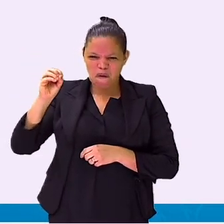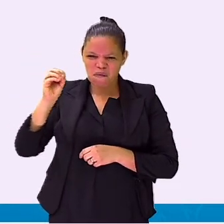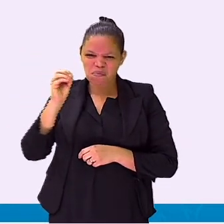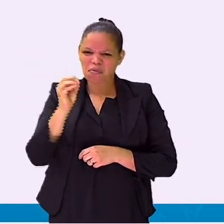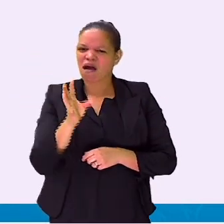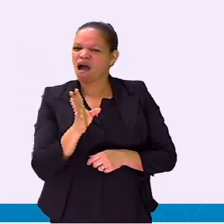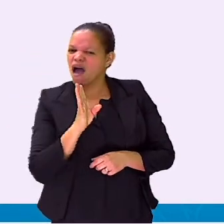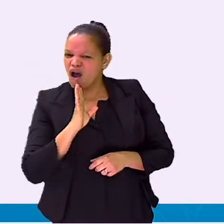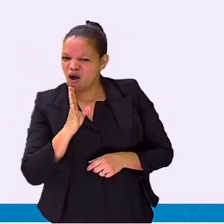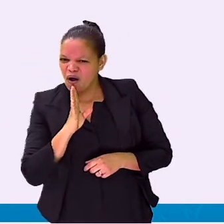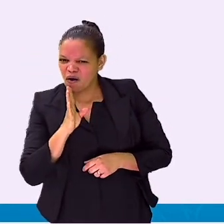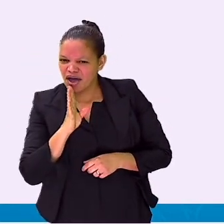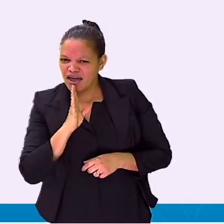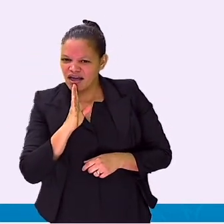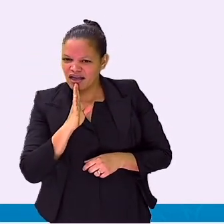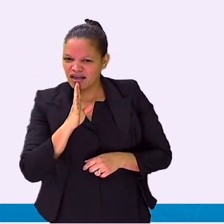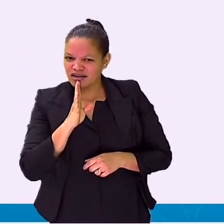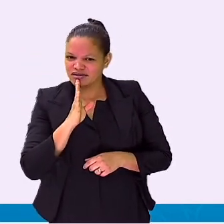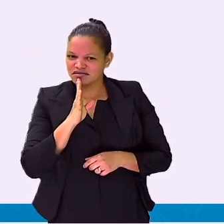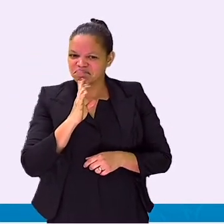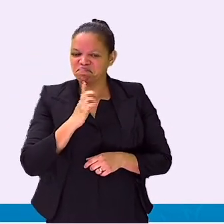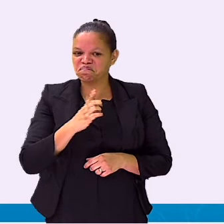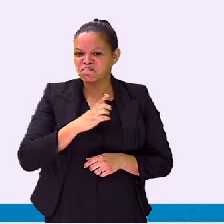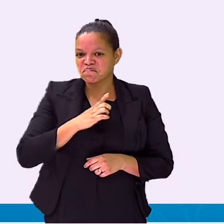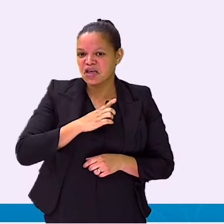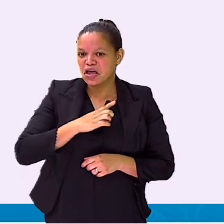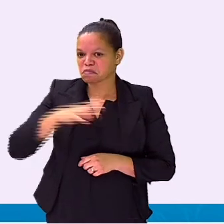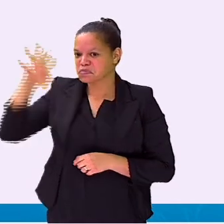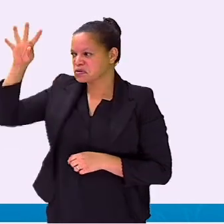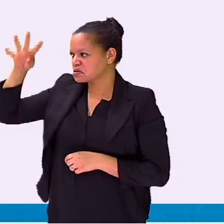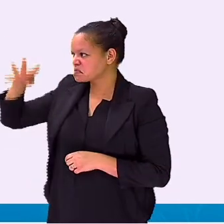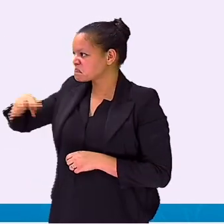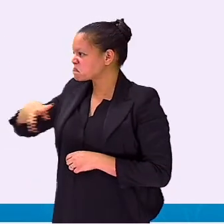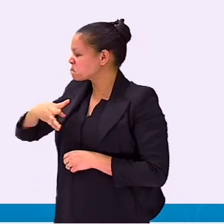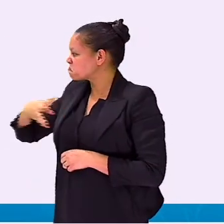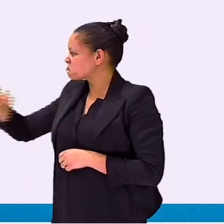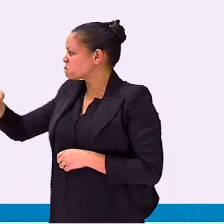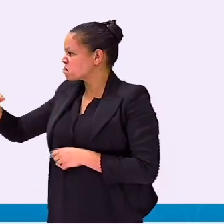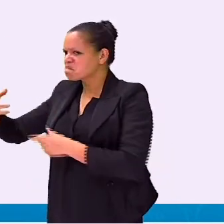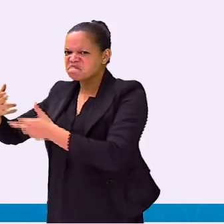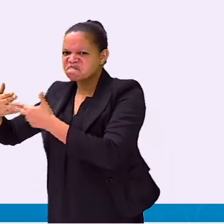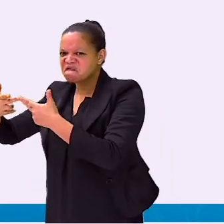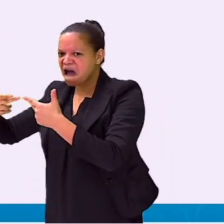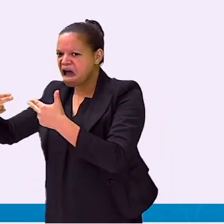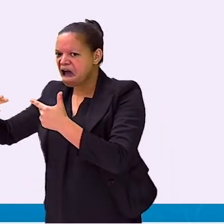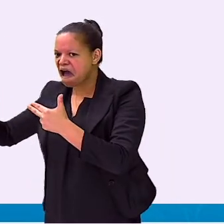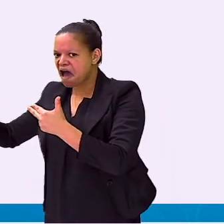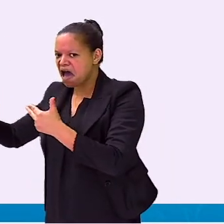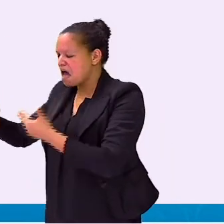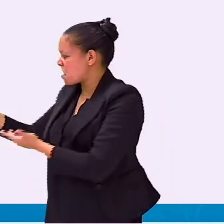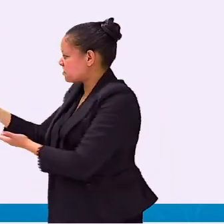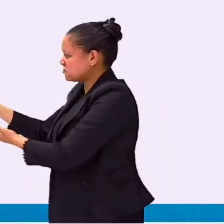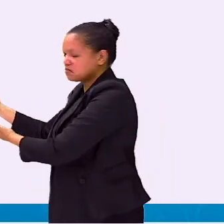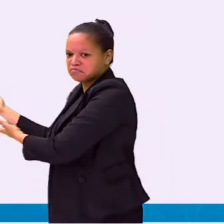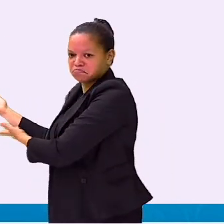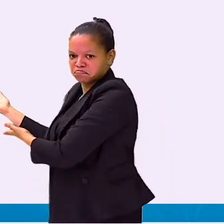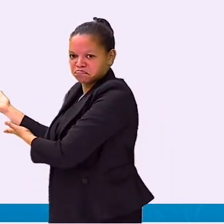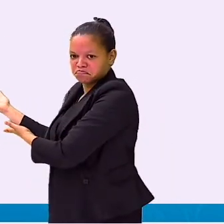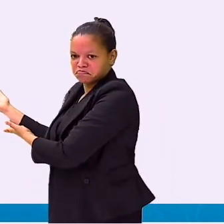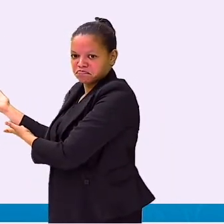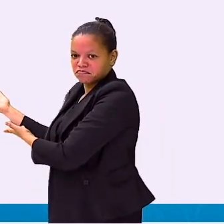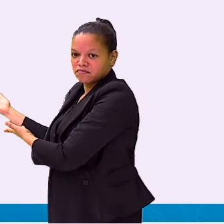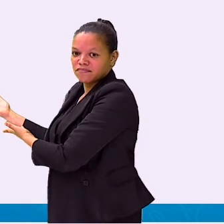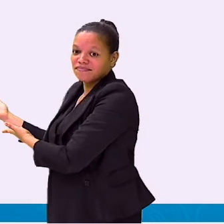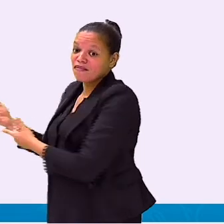boldo? Aquela amarga, mas que cura muita coisa. Nós estamos falando disso,